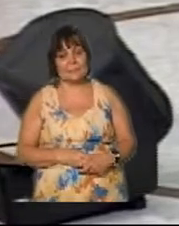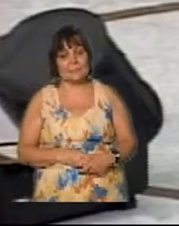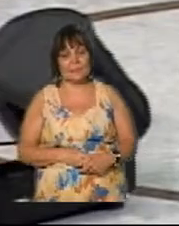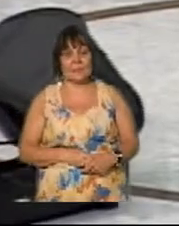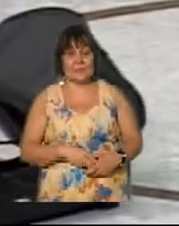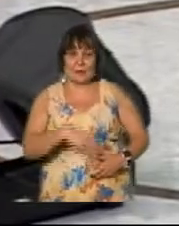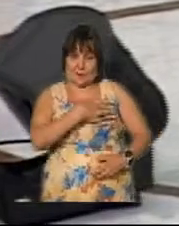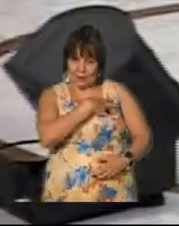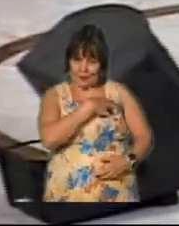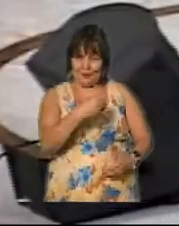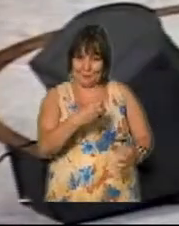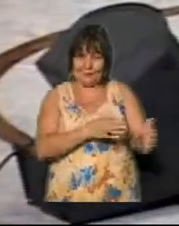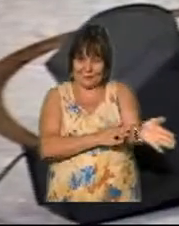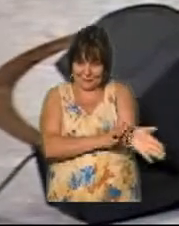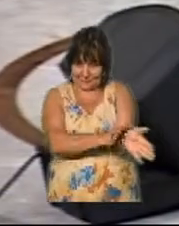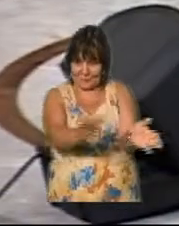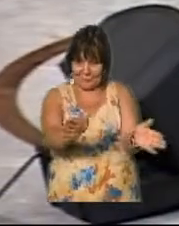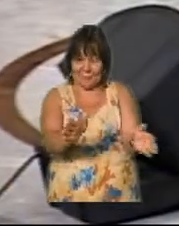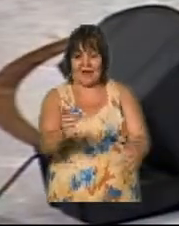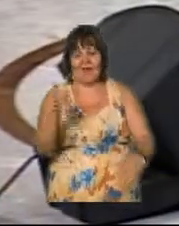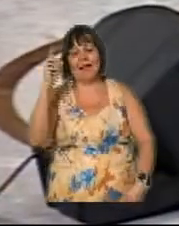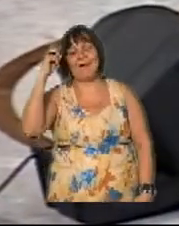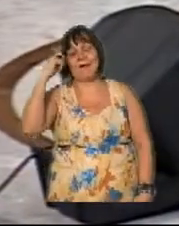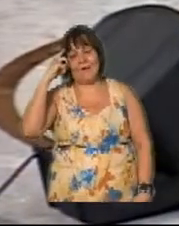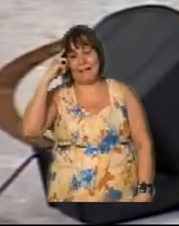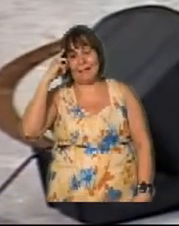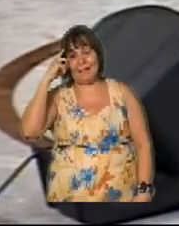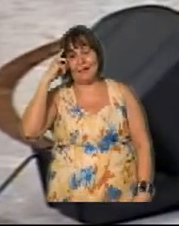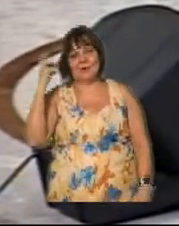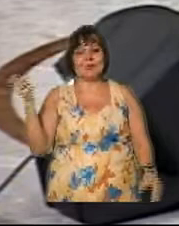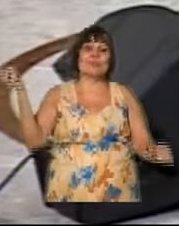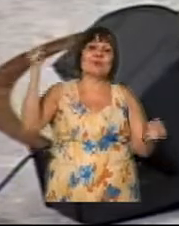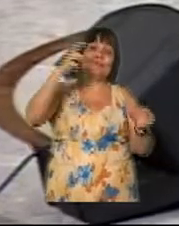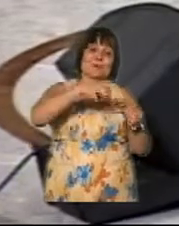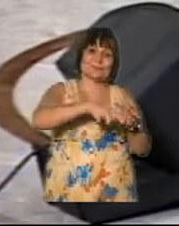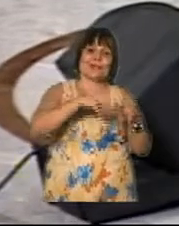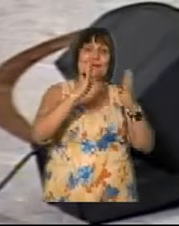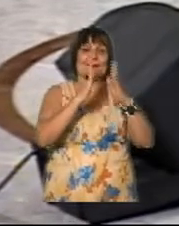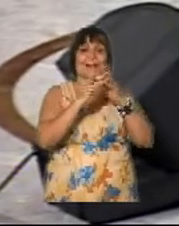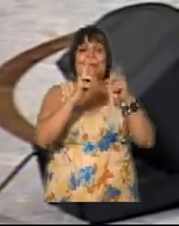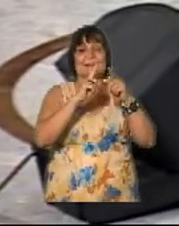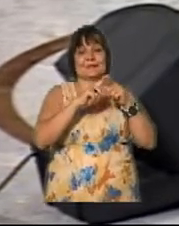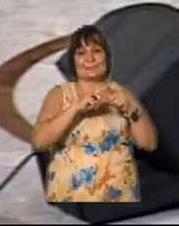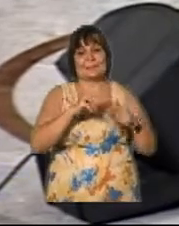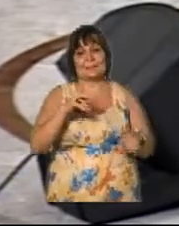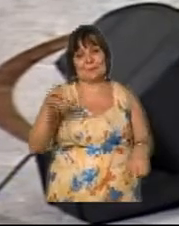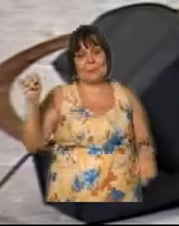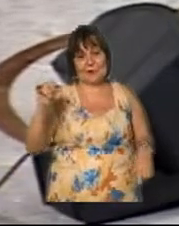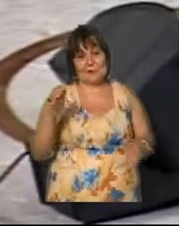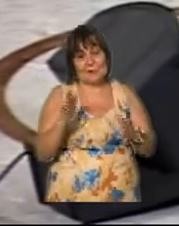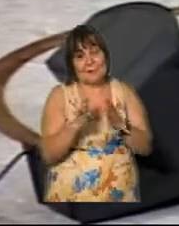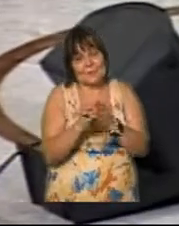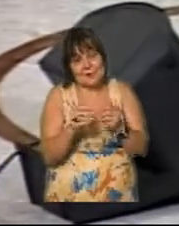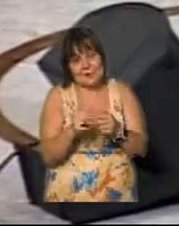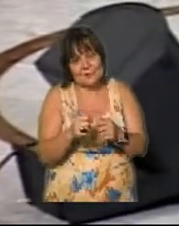E ele disse, eu vou fazer uma coisa, eu vou à casa do meu pai. Se eu vou chegar lá, vou me ajoelhar, vou me